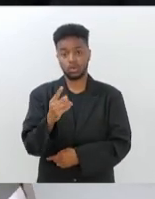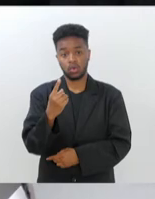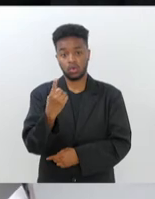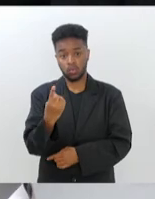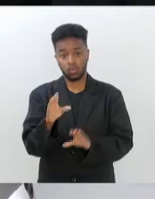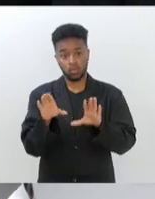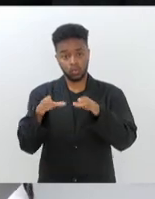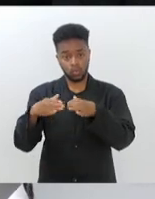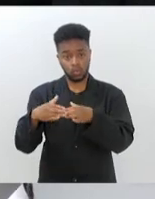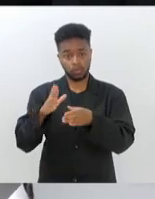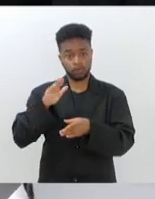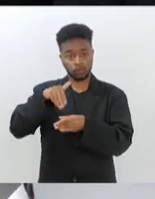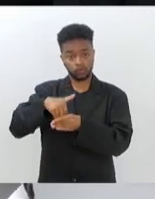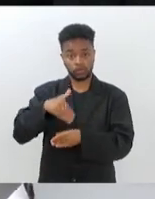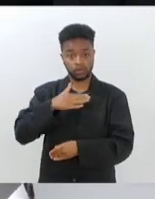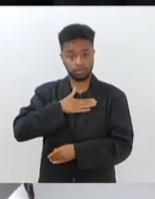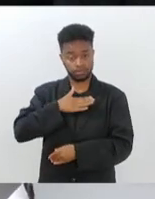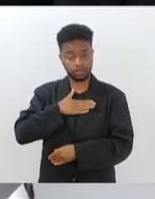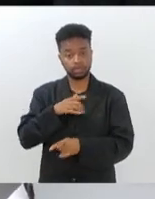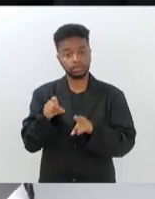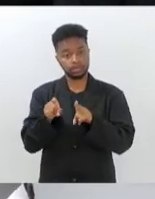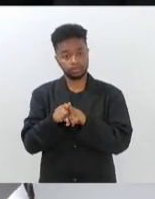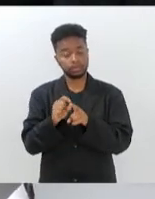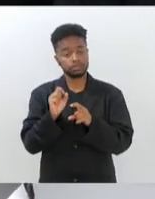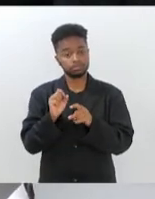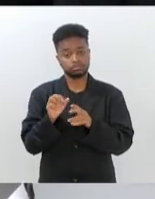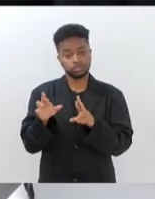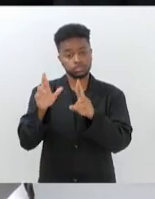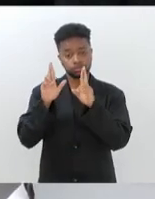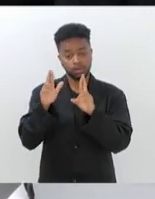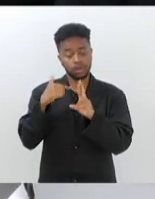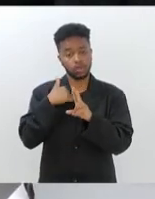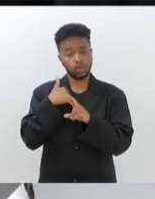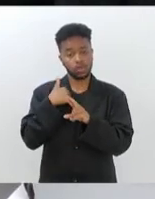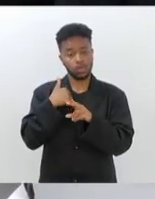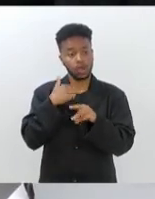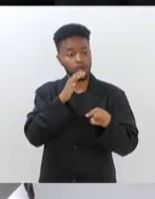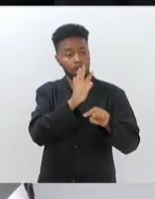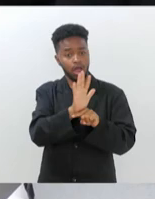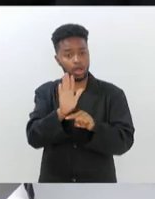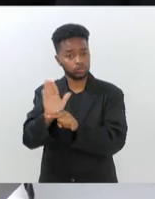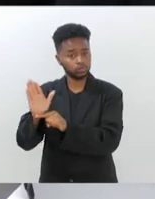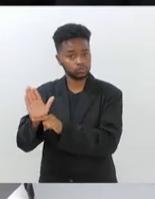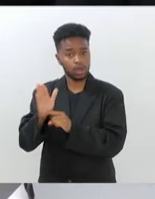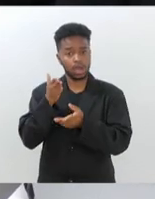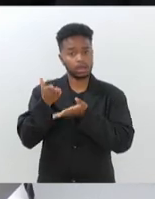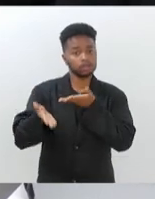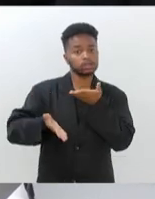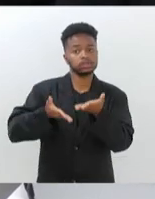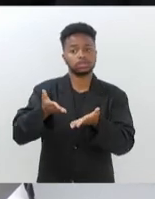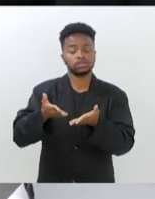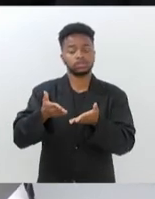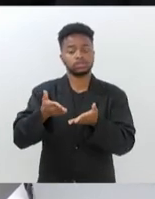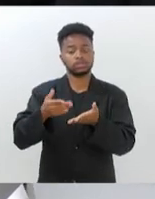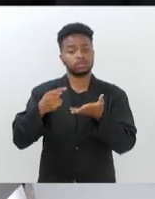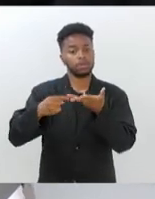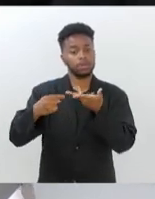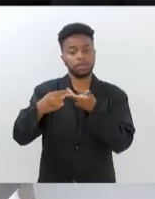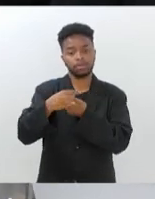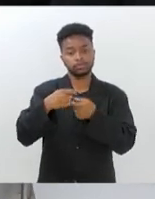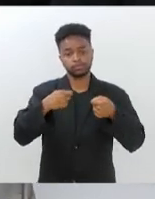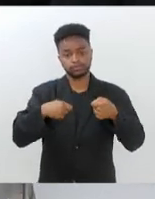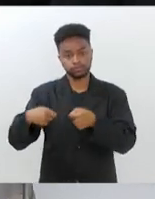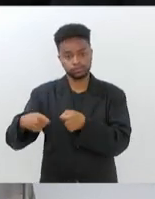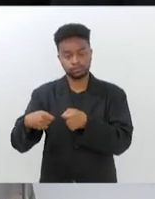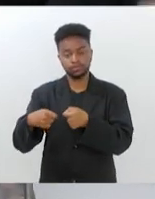que me elegeu que conta com o meu mandato para atender um pacote de demandas